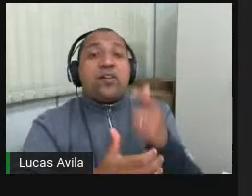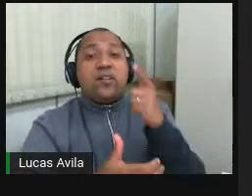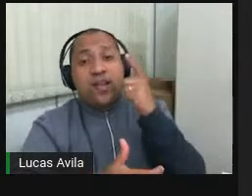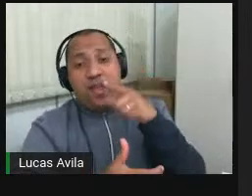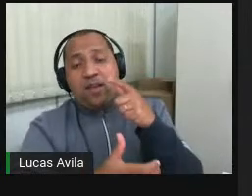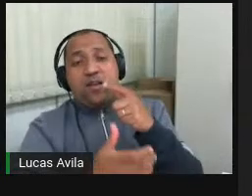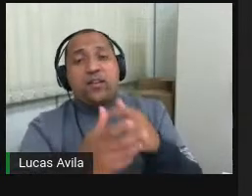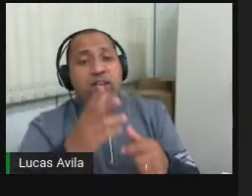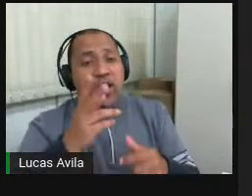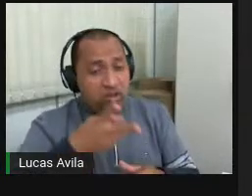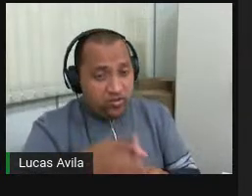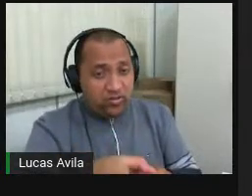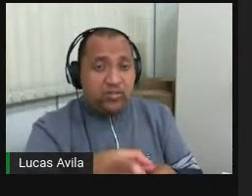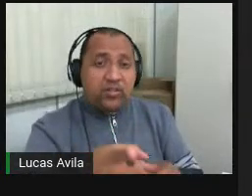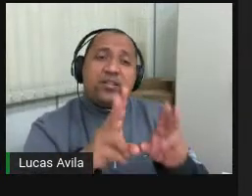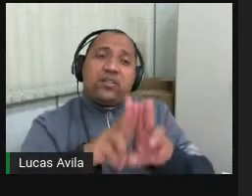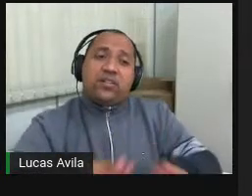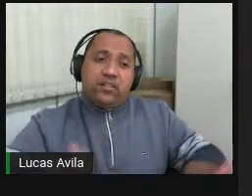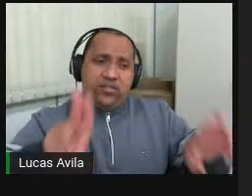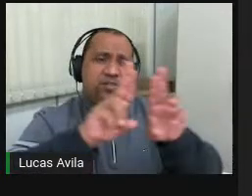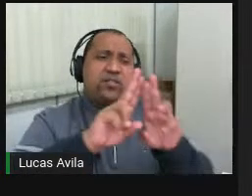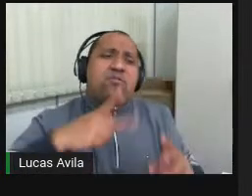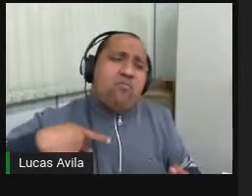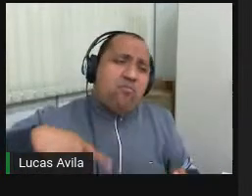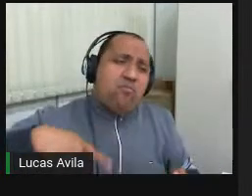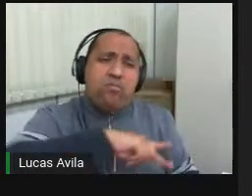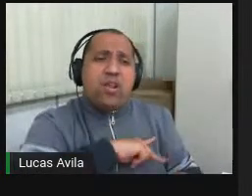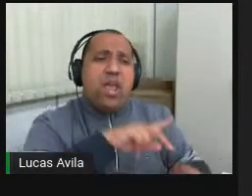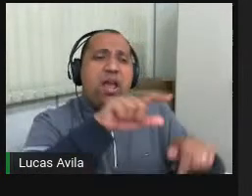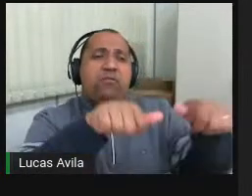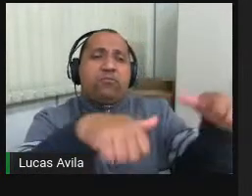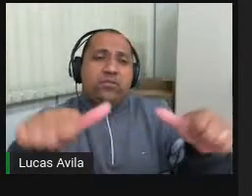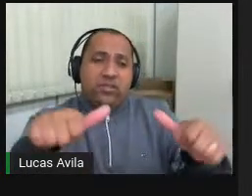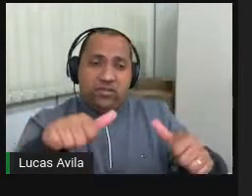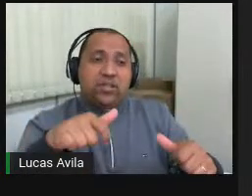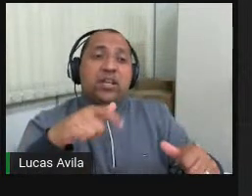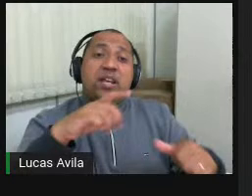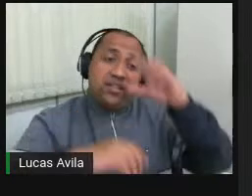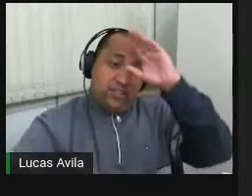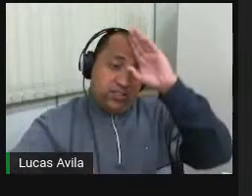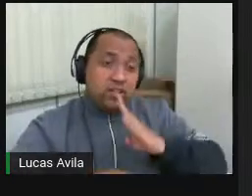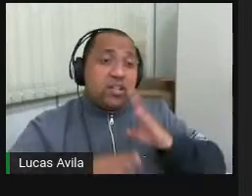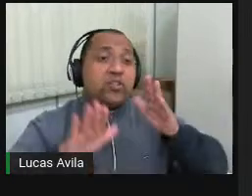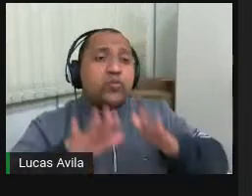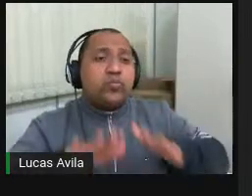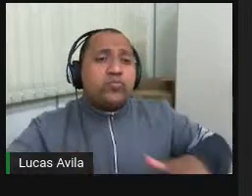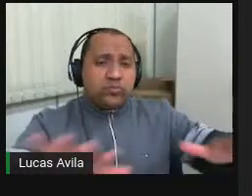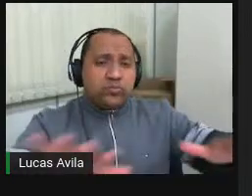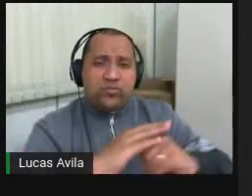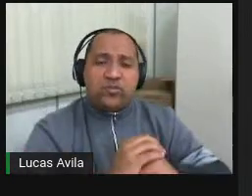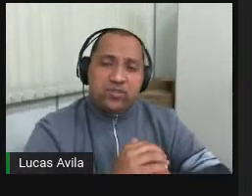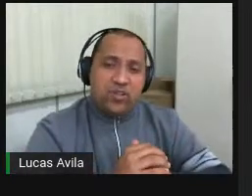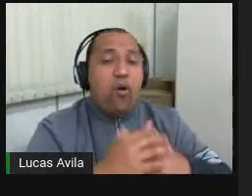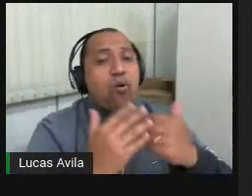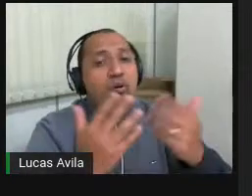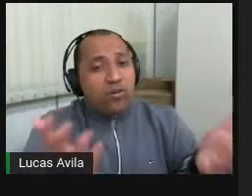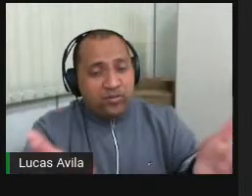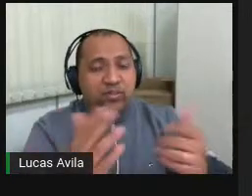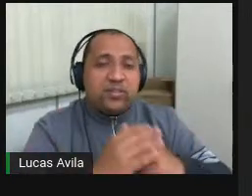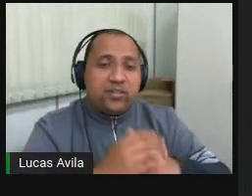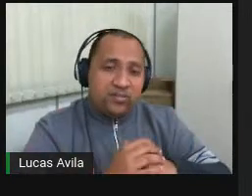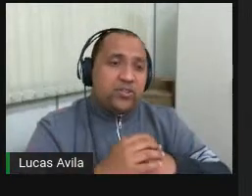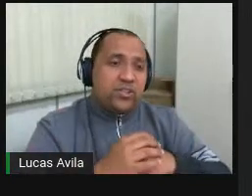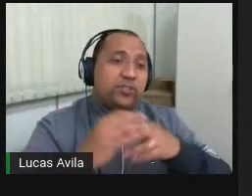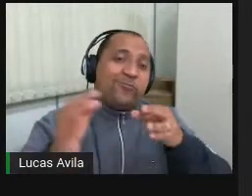da universidade pública de qualidade e gratuita para todos, ou um